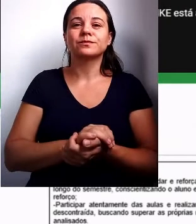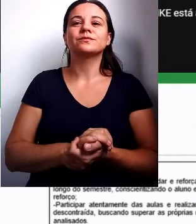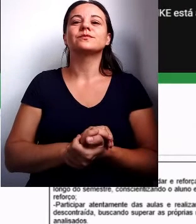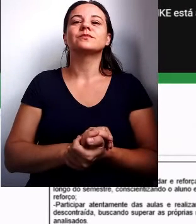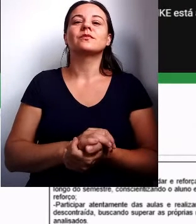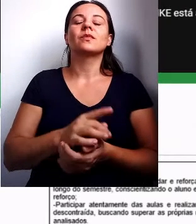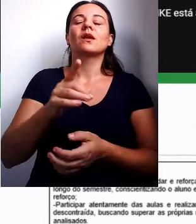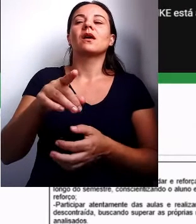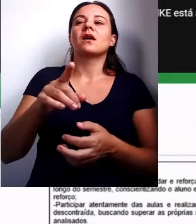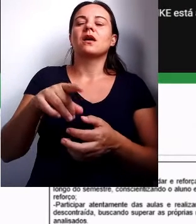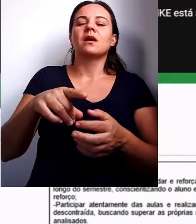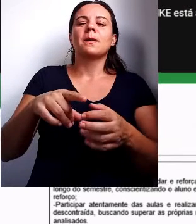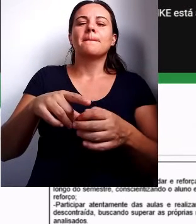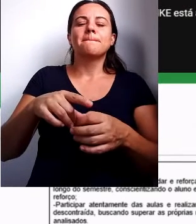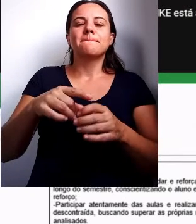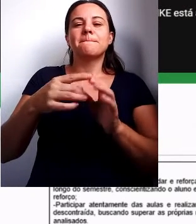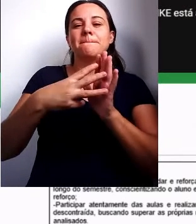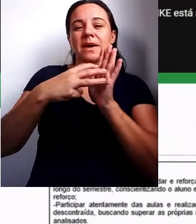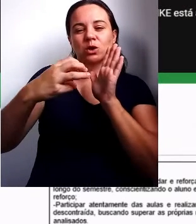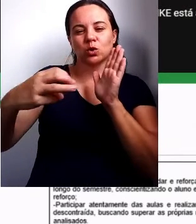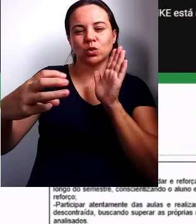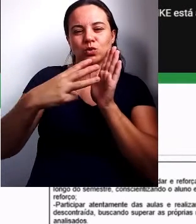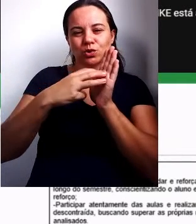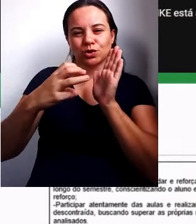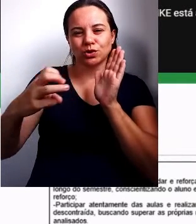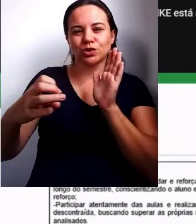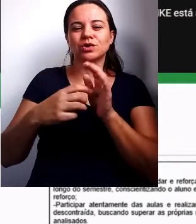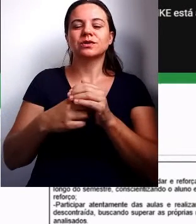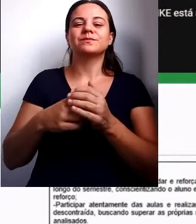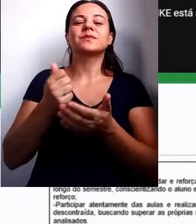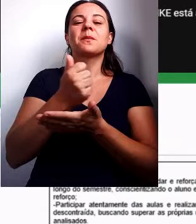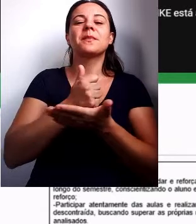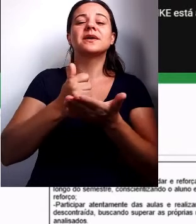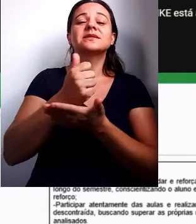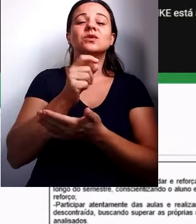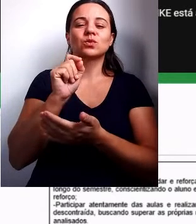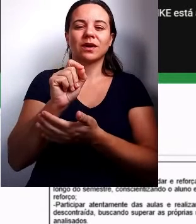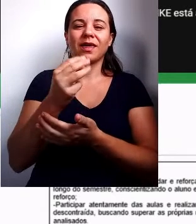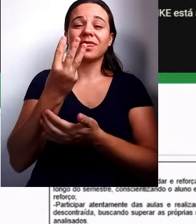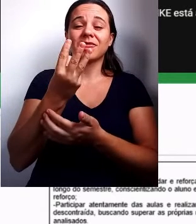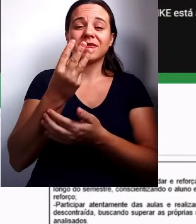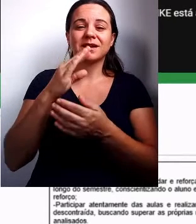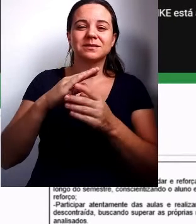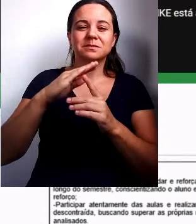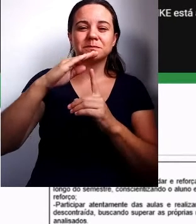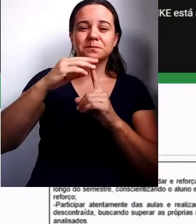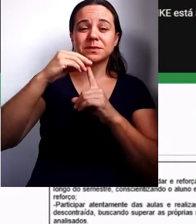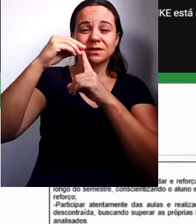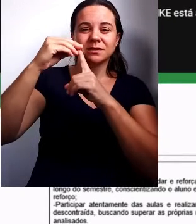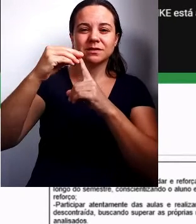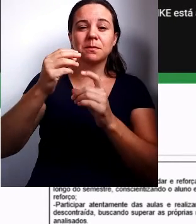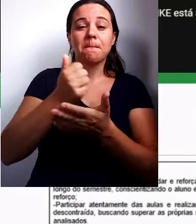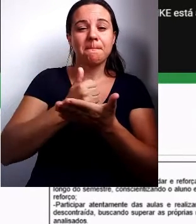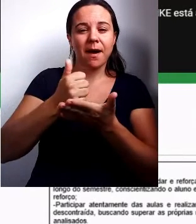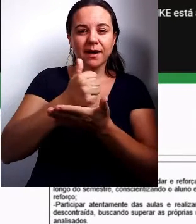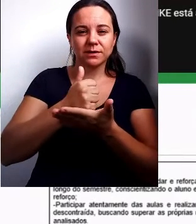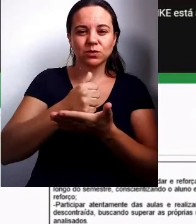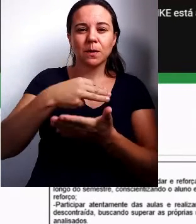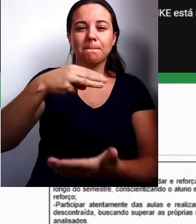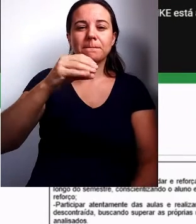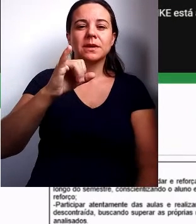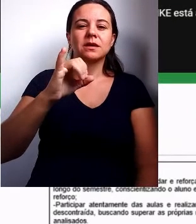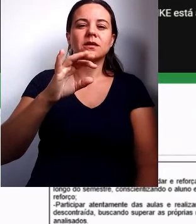os procedimentos que serão utilizados no desenvolvimento das aulas são. Nós se baseamos nos 3 princípios básicos da